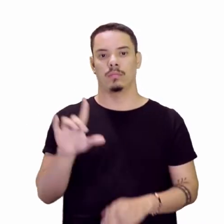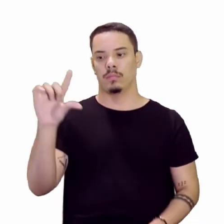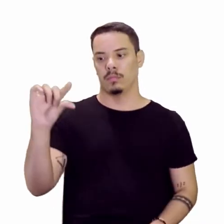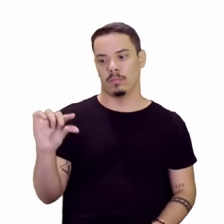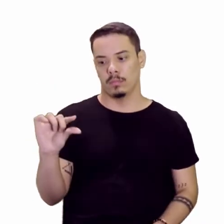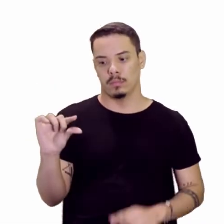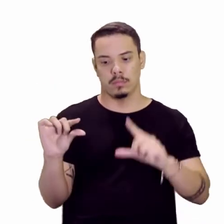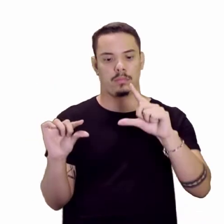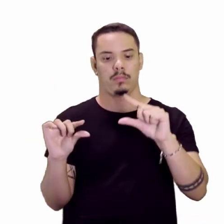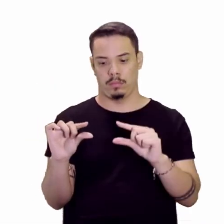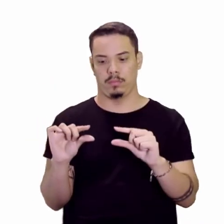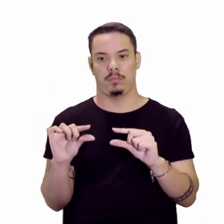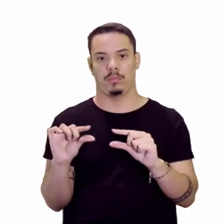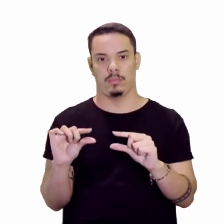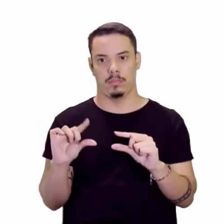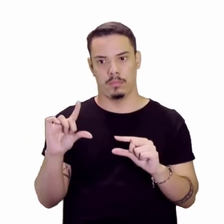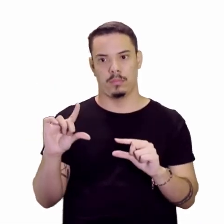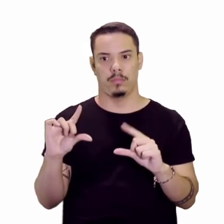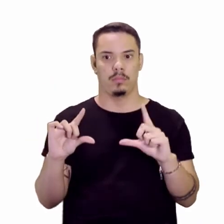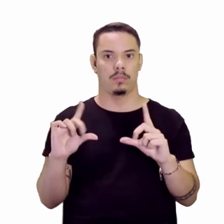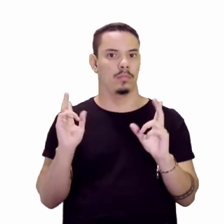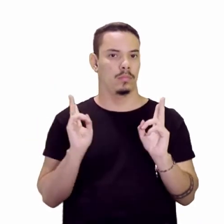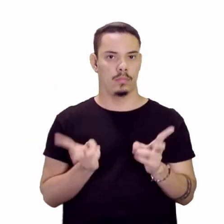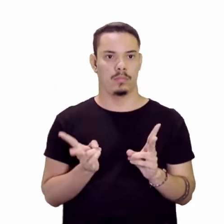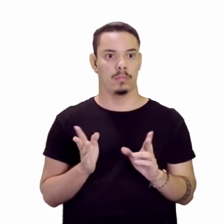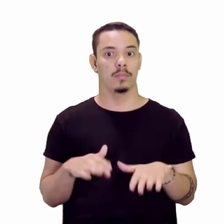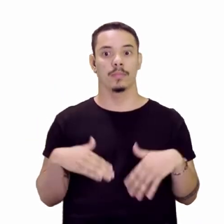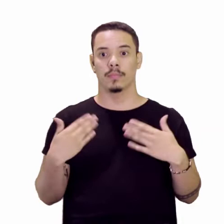diminuir o seu valor também. então, olha só,